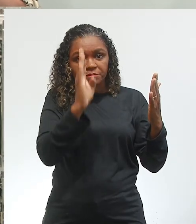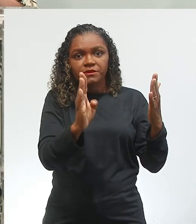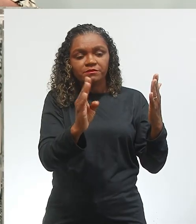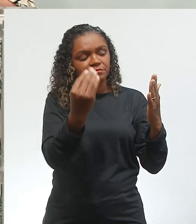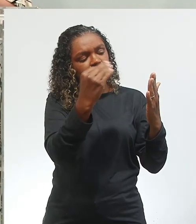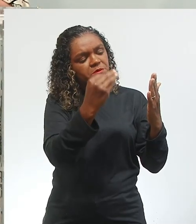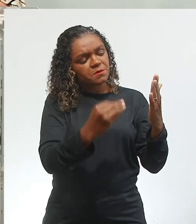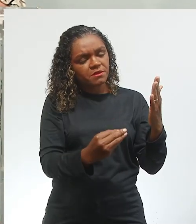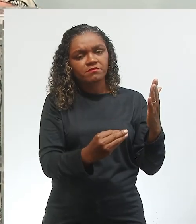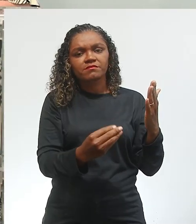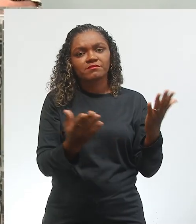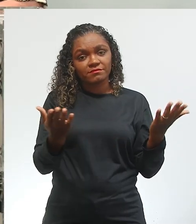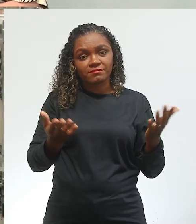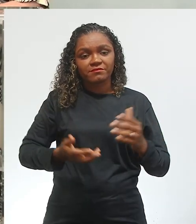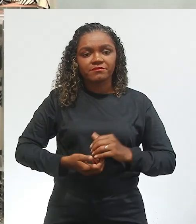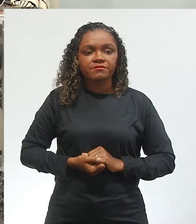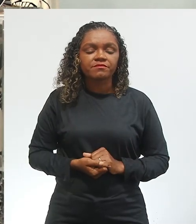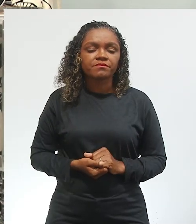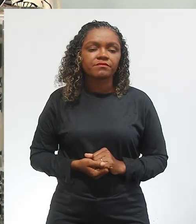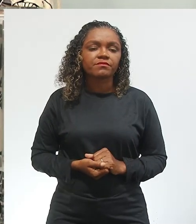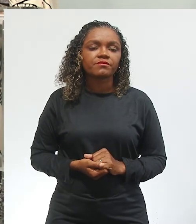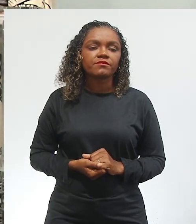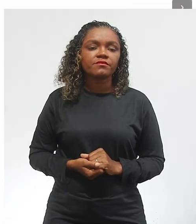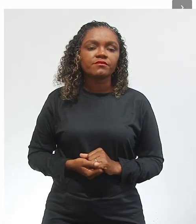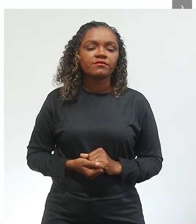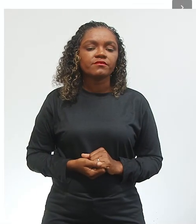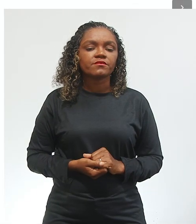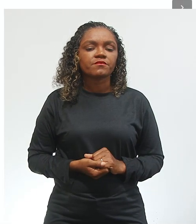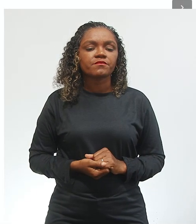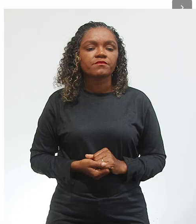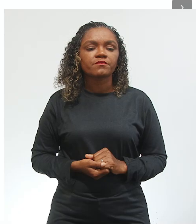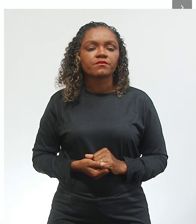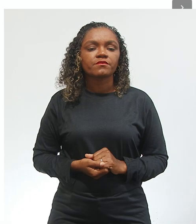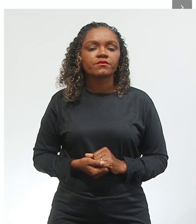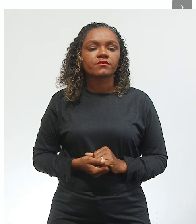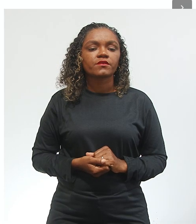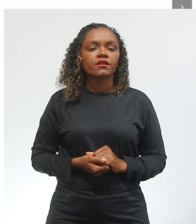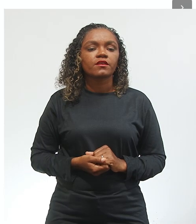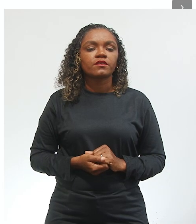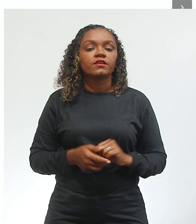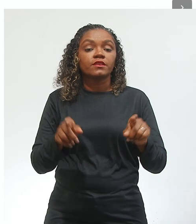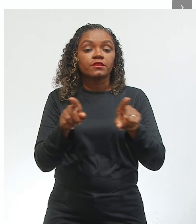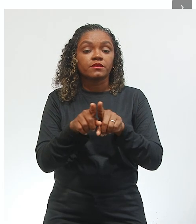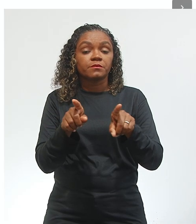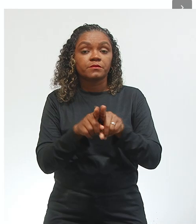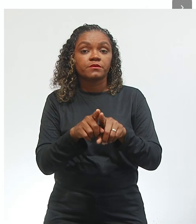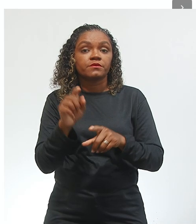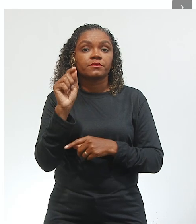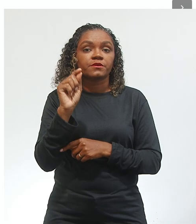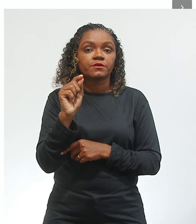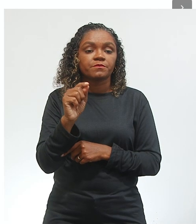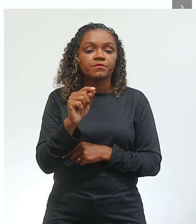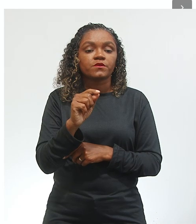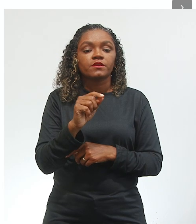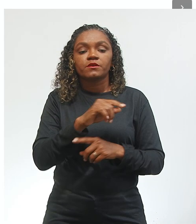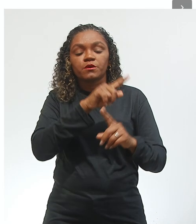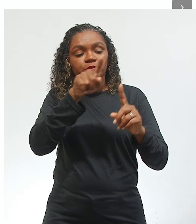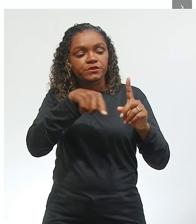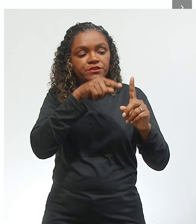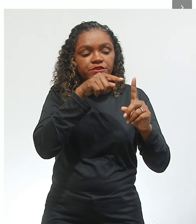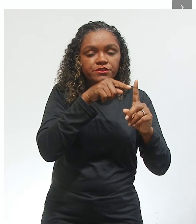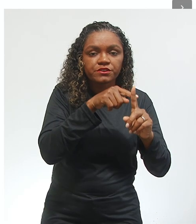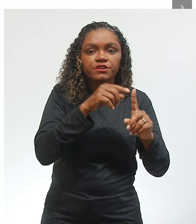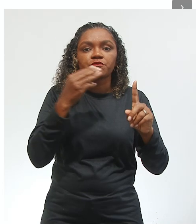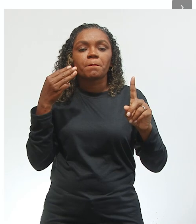os pontos principais do plano. Tá? Então, já falamos sobre essa questão, especialmente